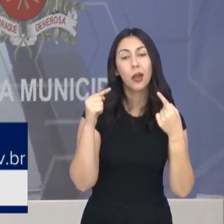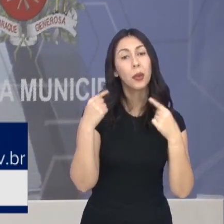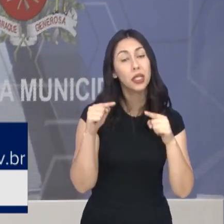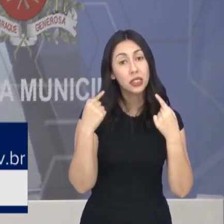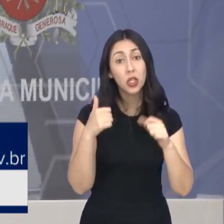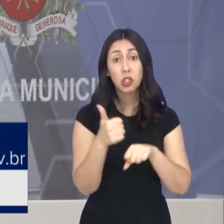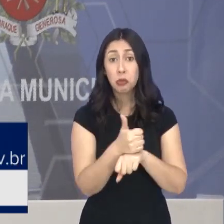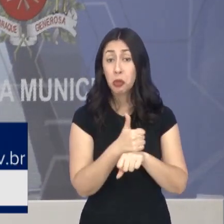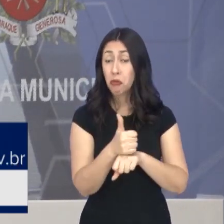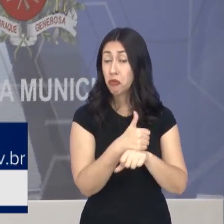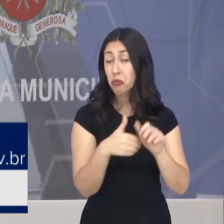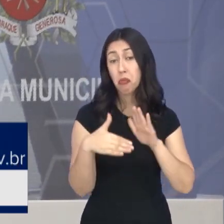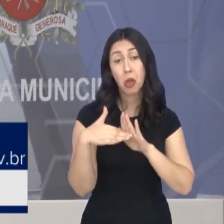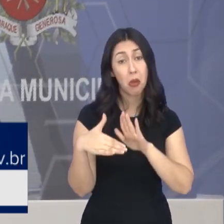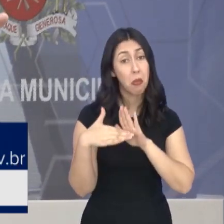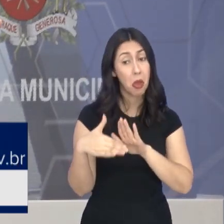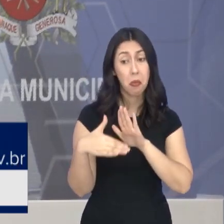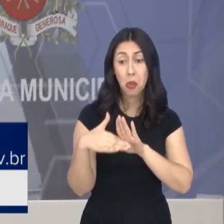educação especial